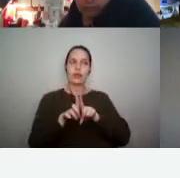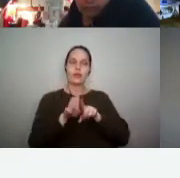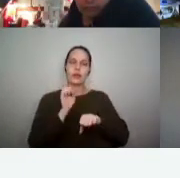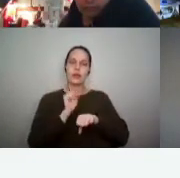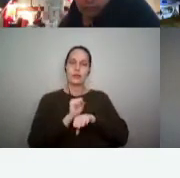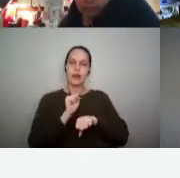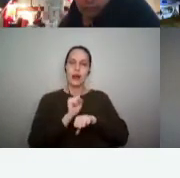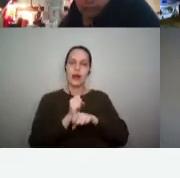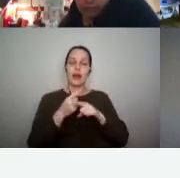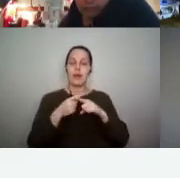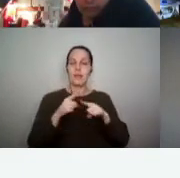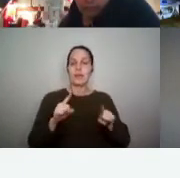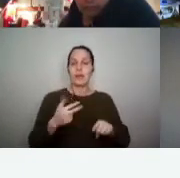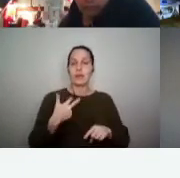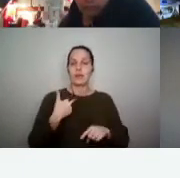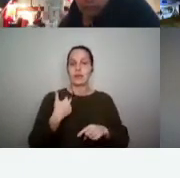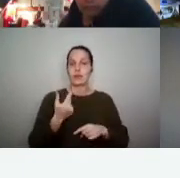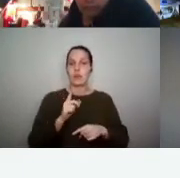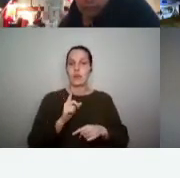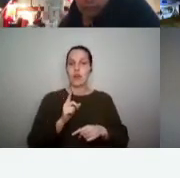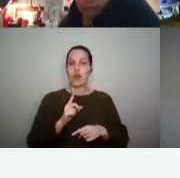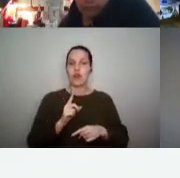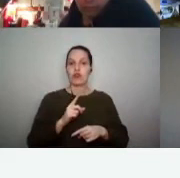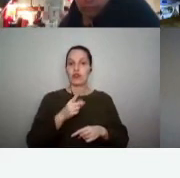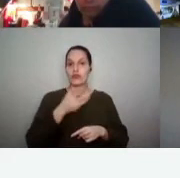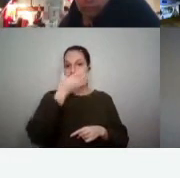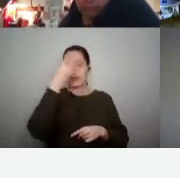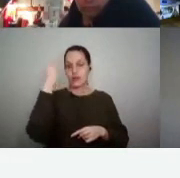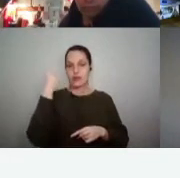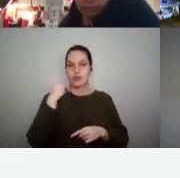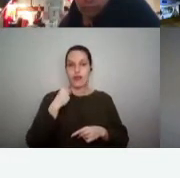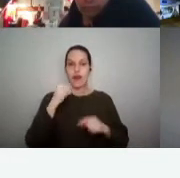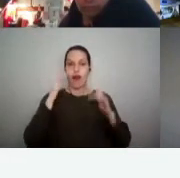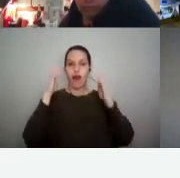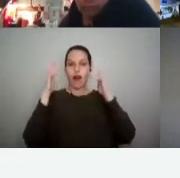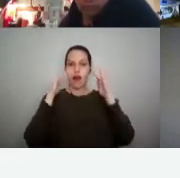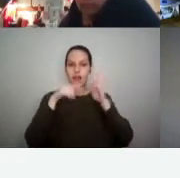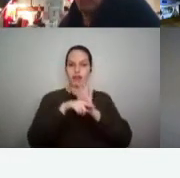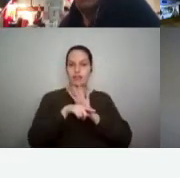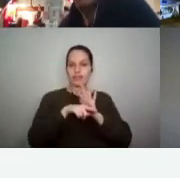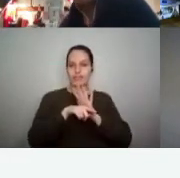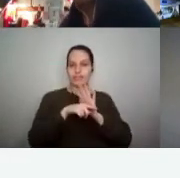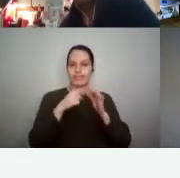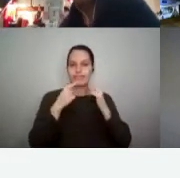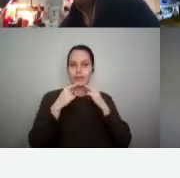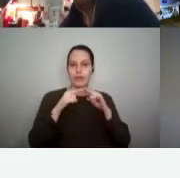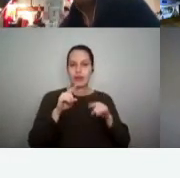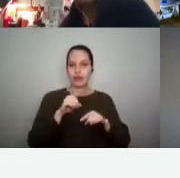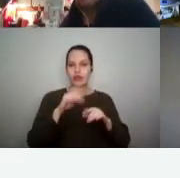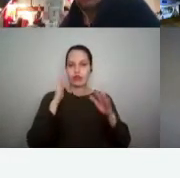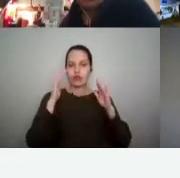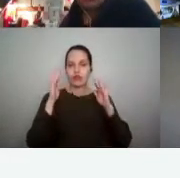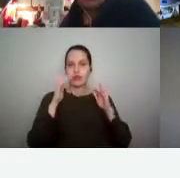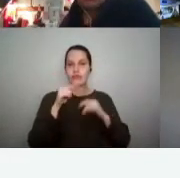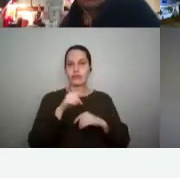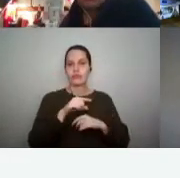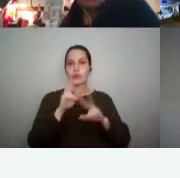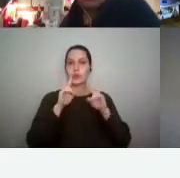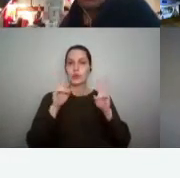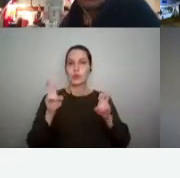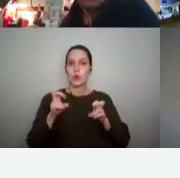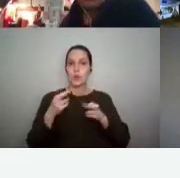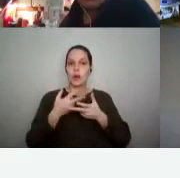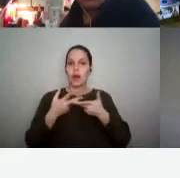abrir mão dessa condição da análise crítica e reflexiva, né? Sobre o que nós estamos fazendo, sobre o que queremos fazer,